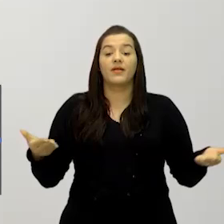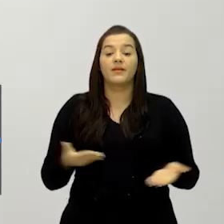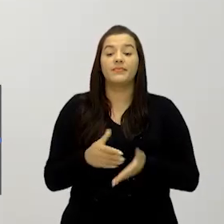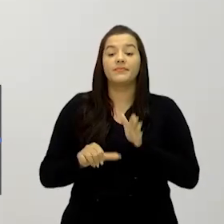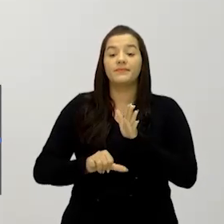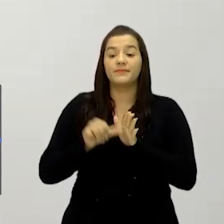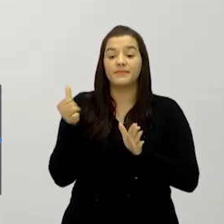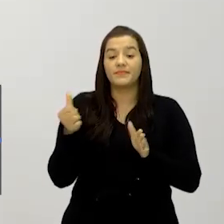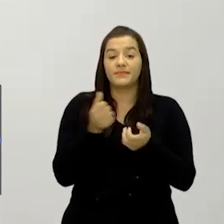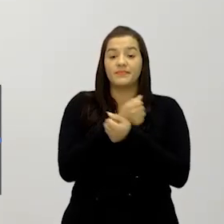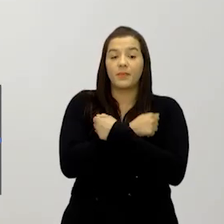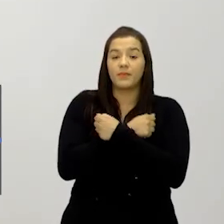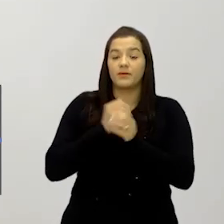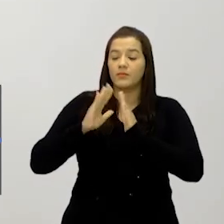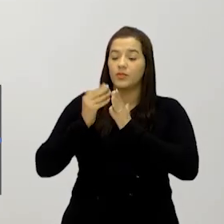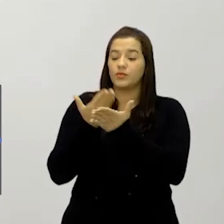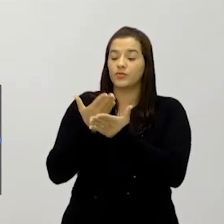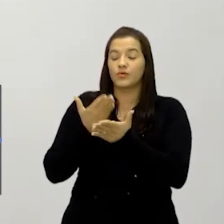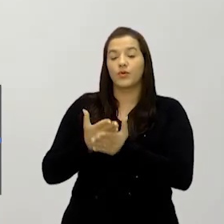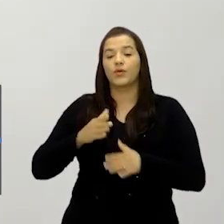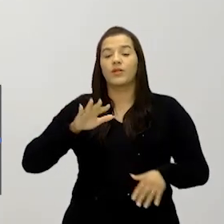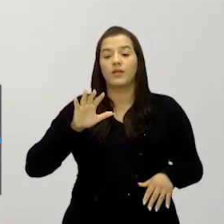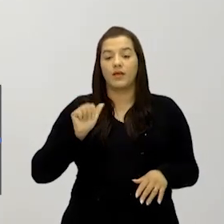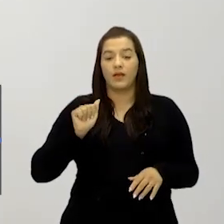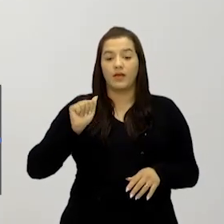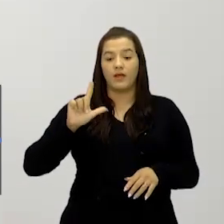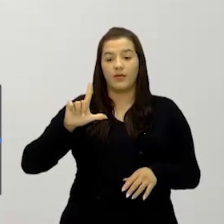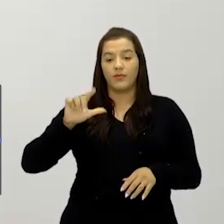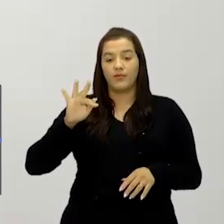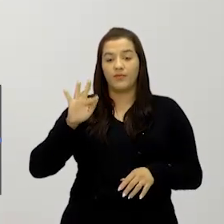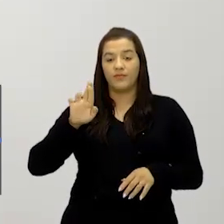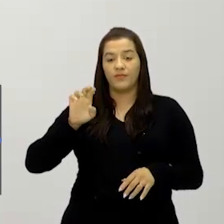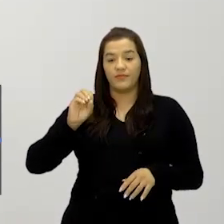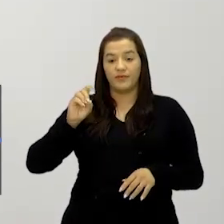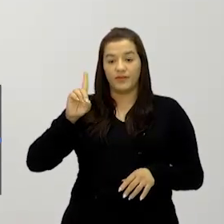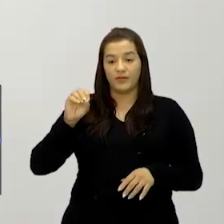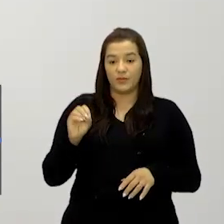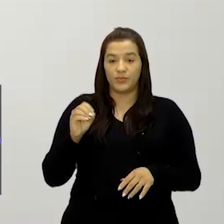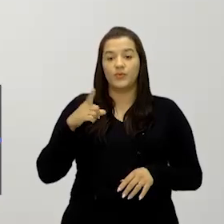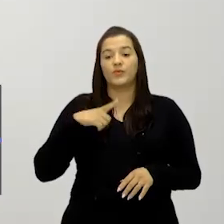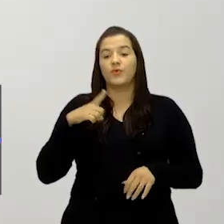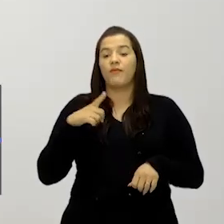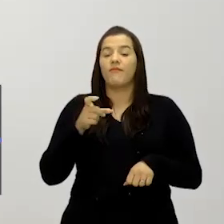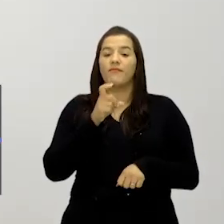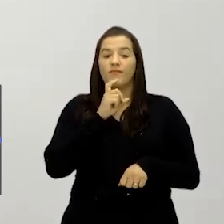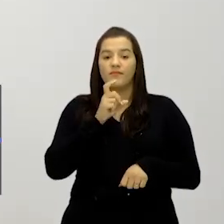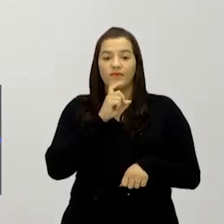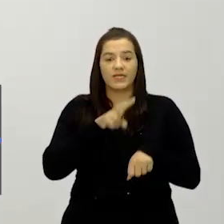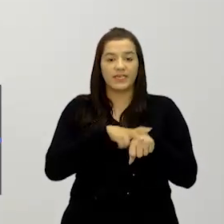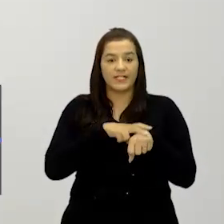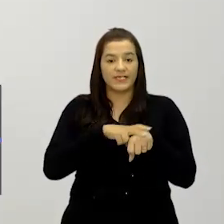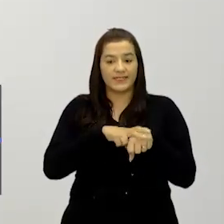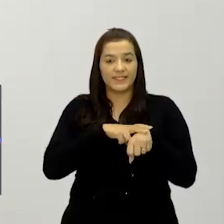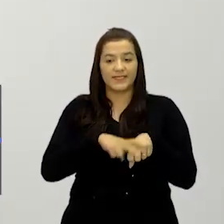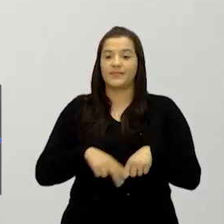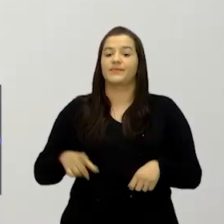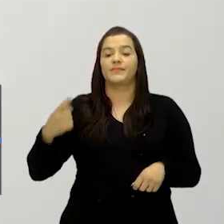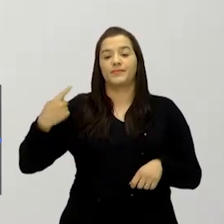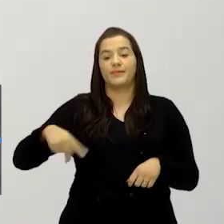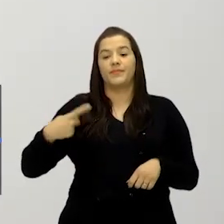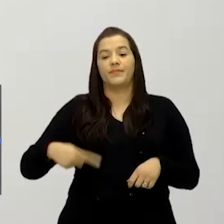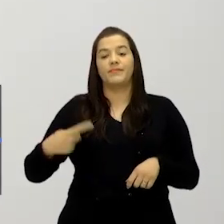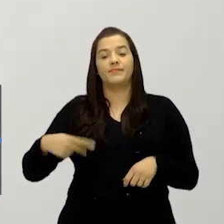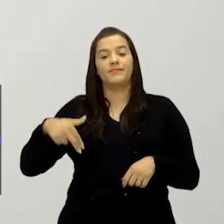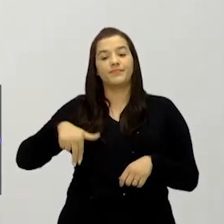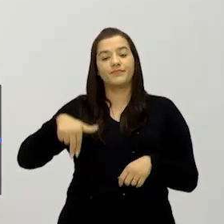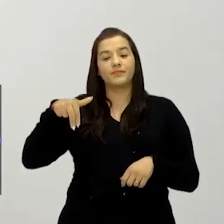para a Escola Estadual Alfredo Inácio Trindade, conhecido como Verdão, da região norte aqui de São Paulo, com o